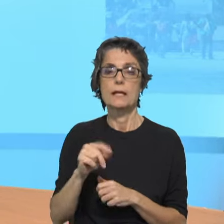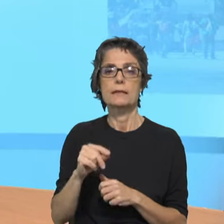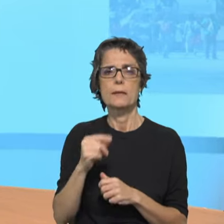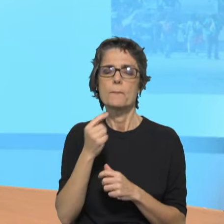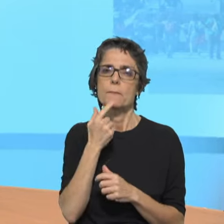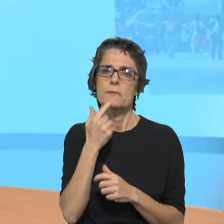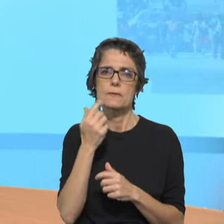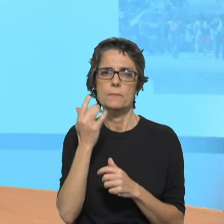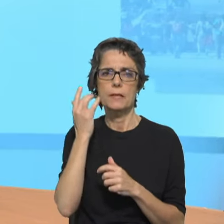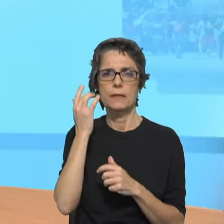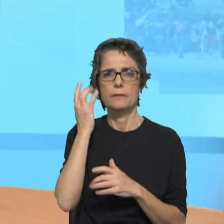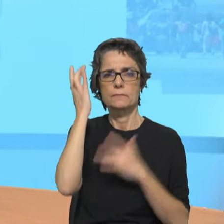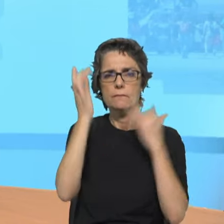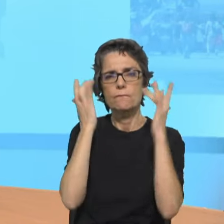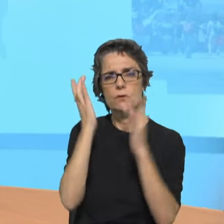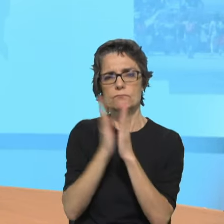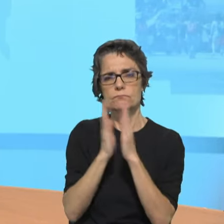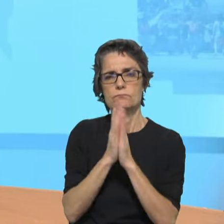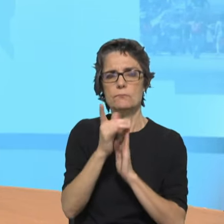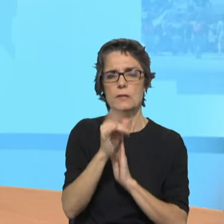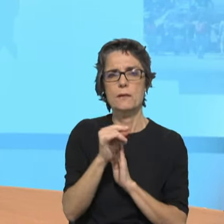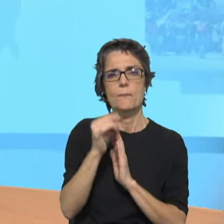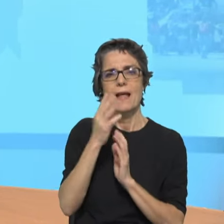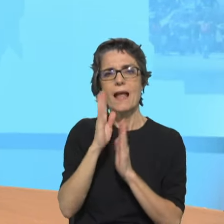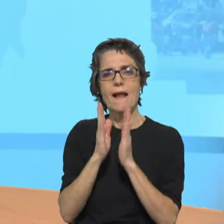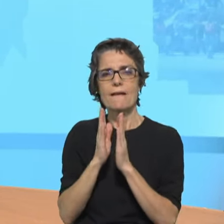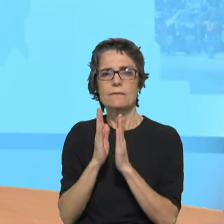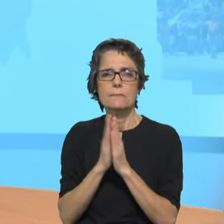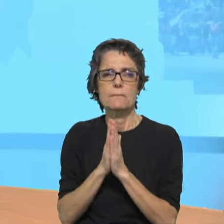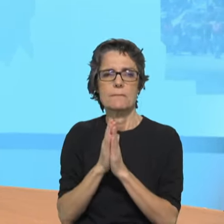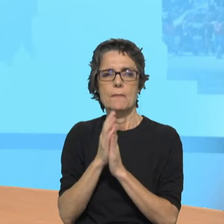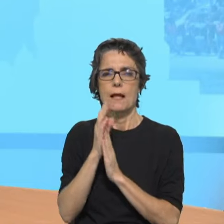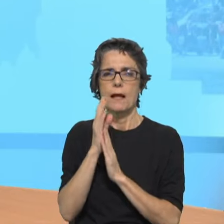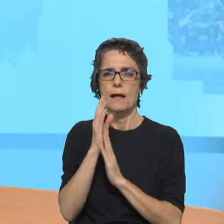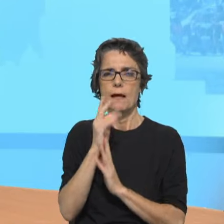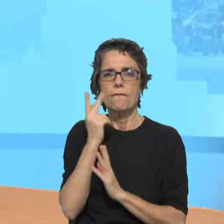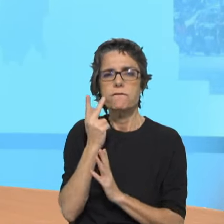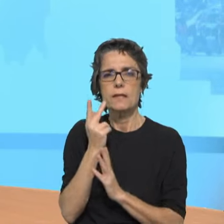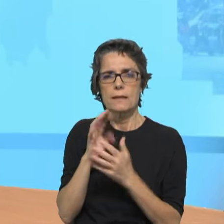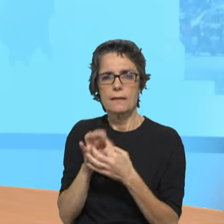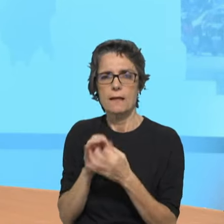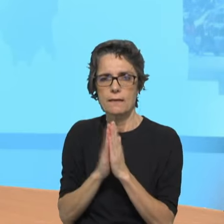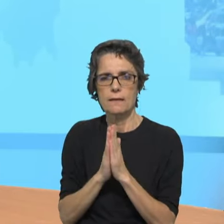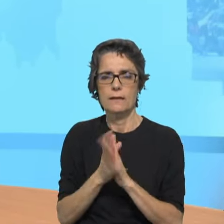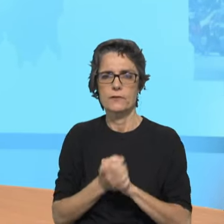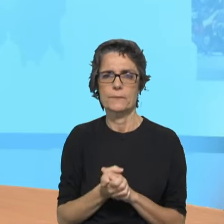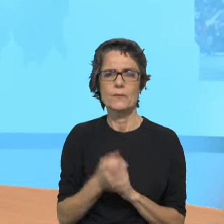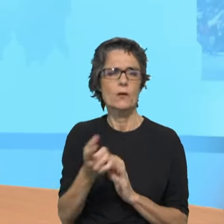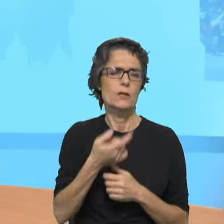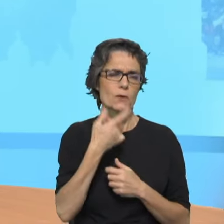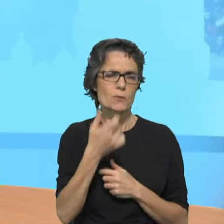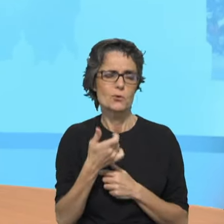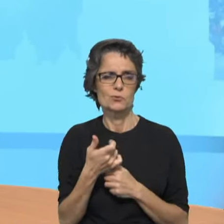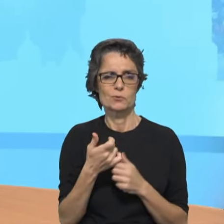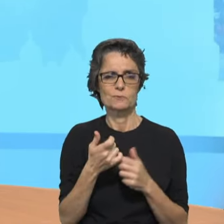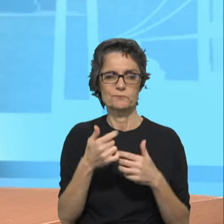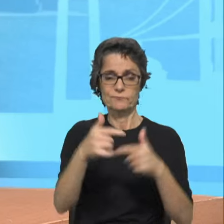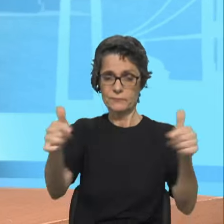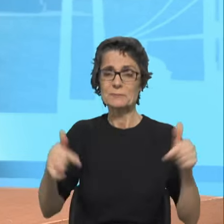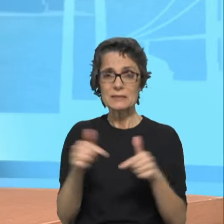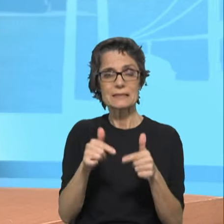vida religiosa na esperança. Pergunto-te, Inês, o estaleiro é um lugar onde se constrói, onde se projeta, mas é um lugar